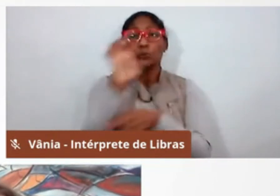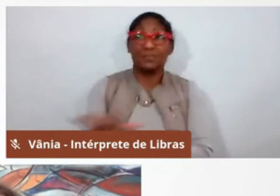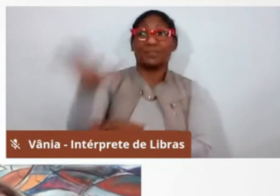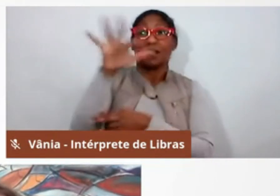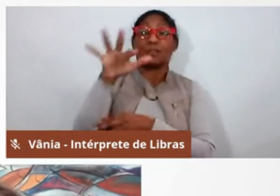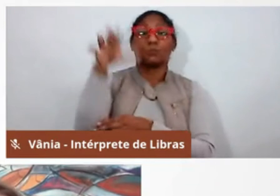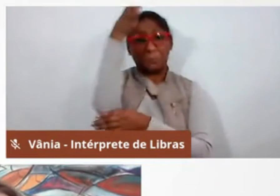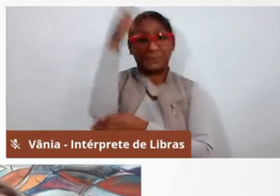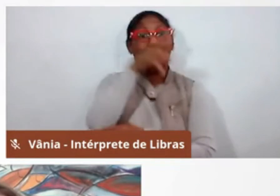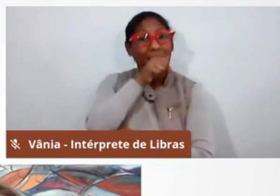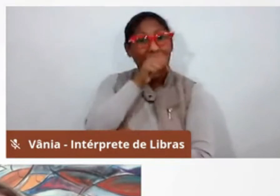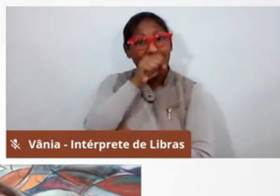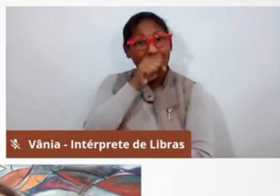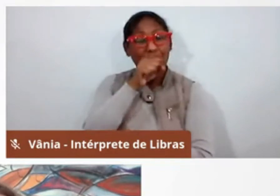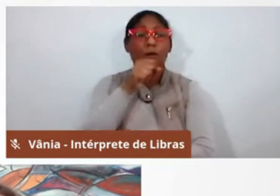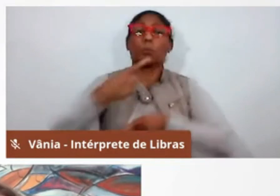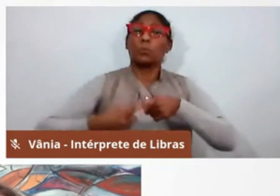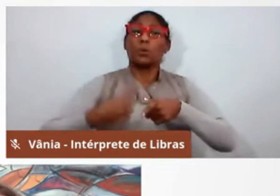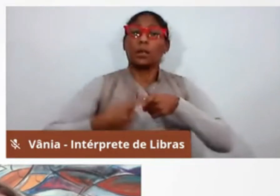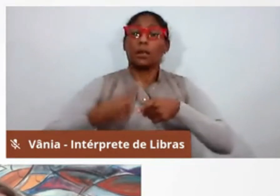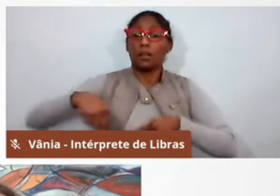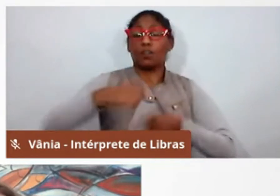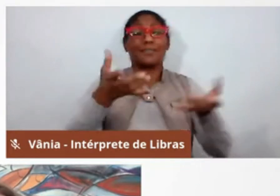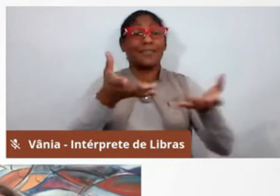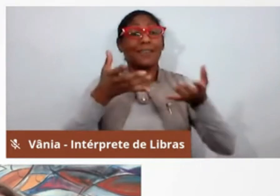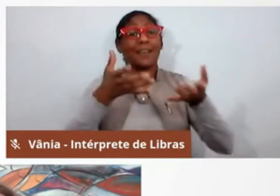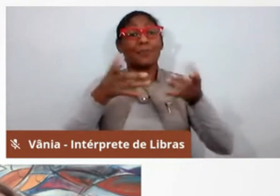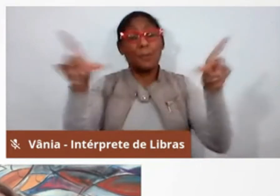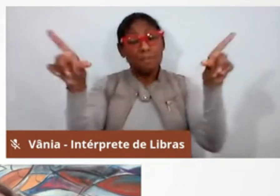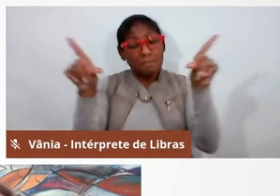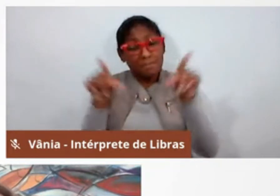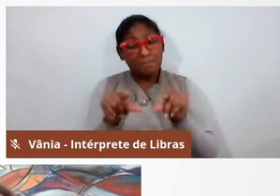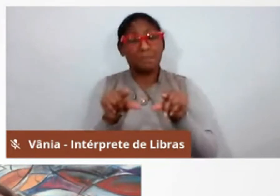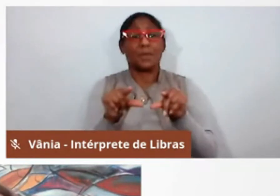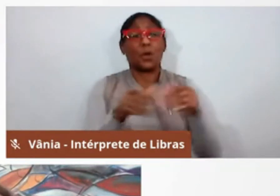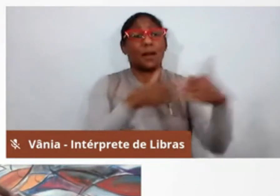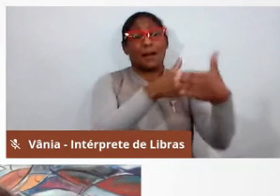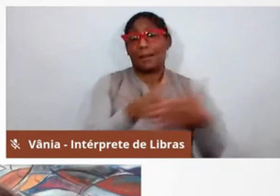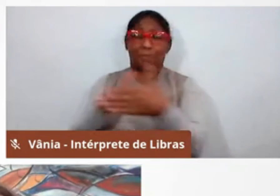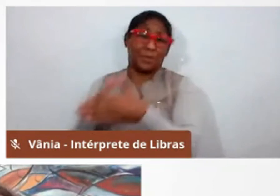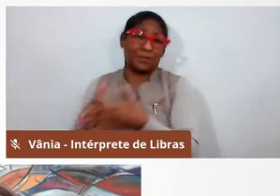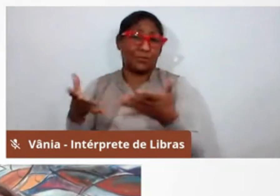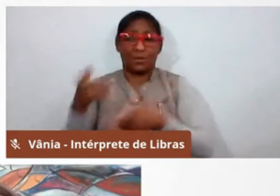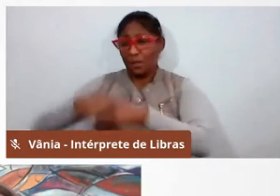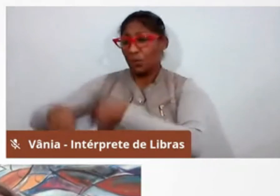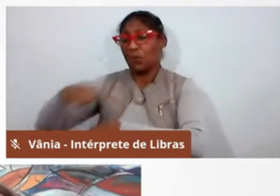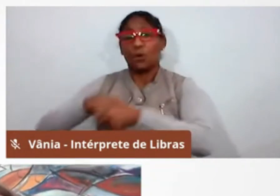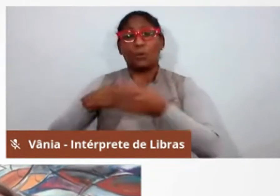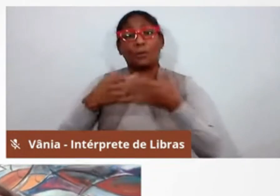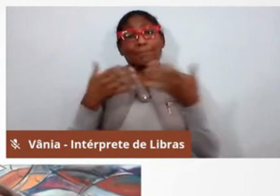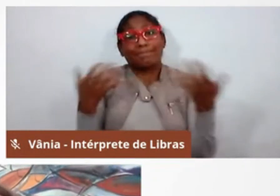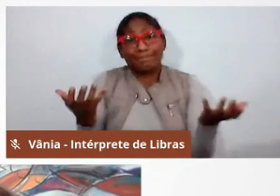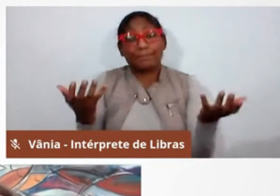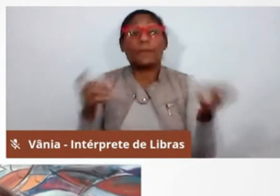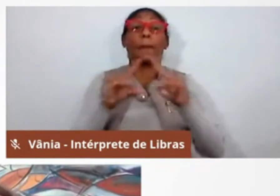laranja, porque a nossa intenção é ter o menor número de restrições de atividades econômicas o possível, mas não significa que